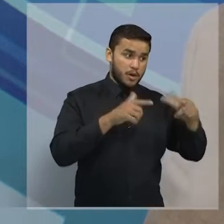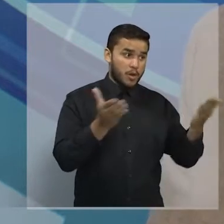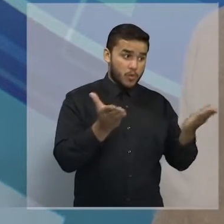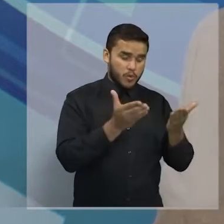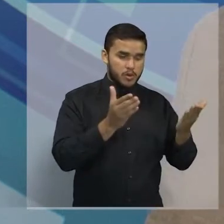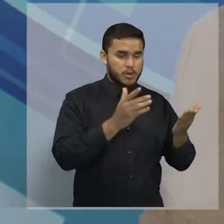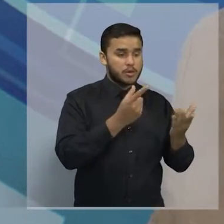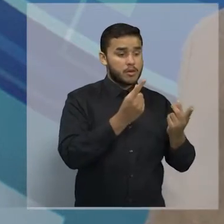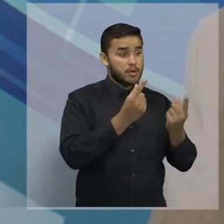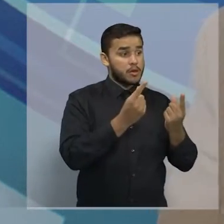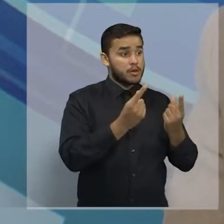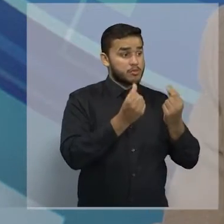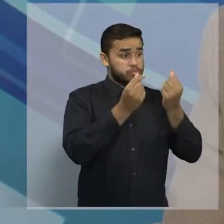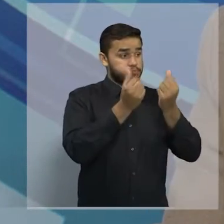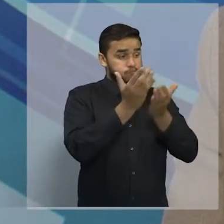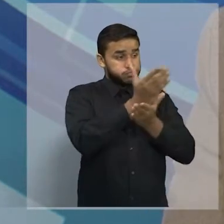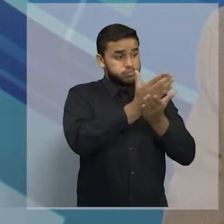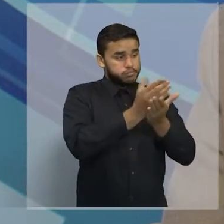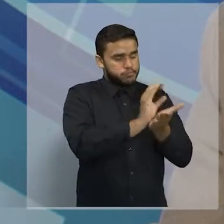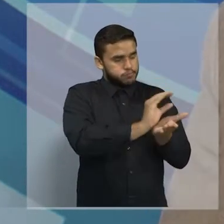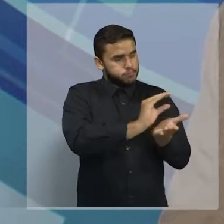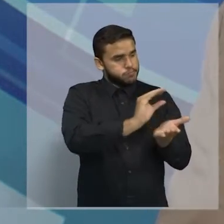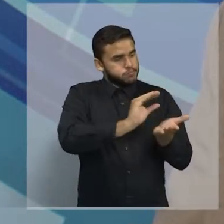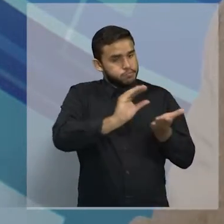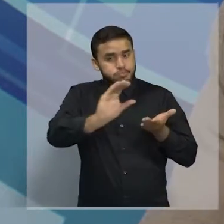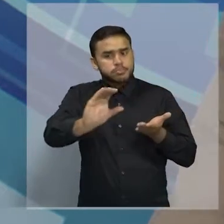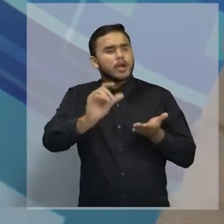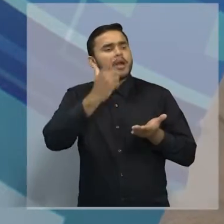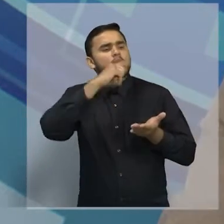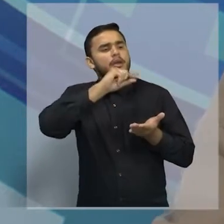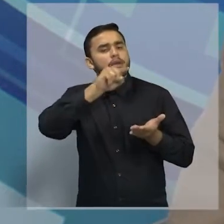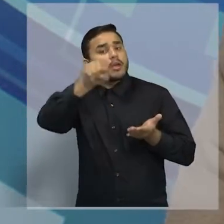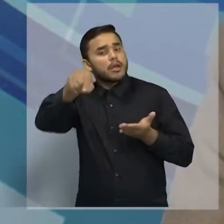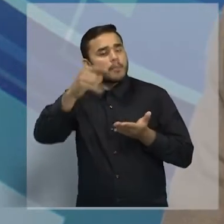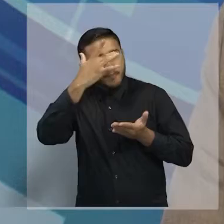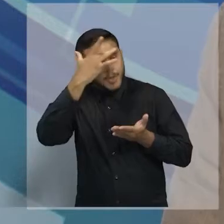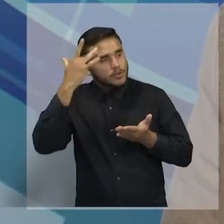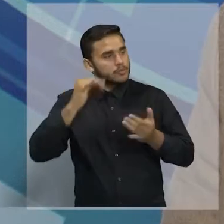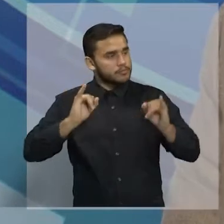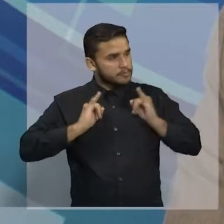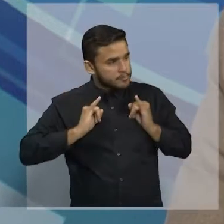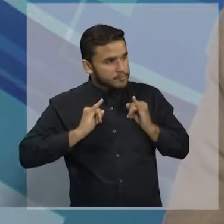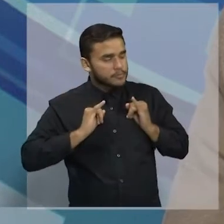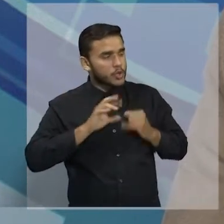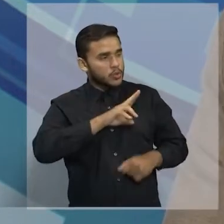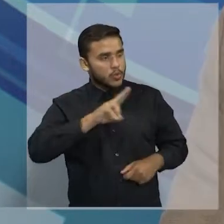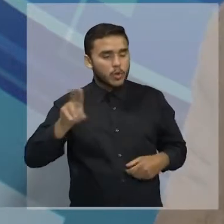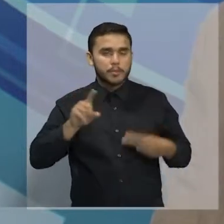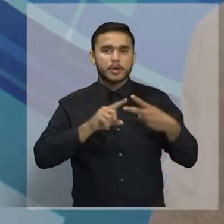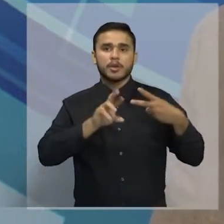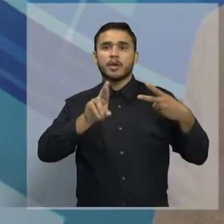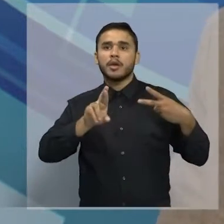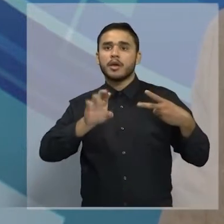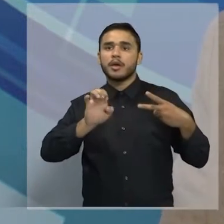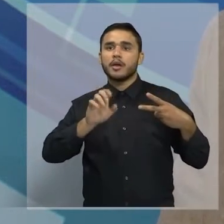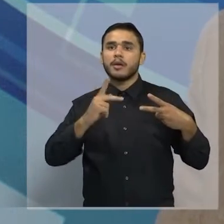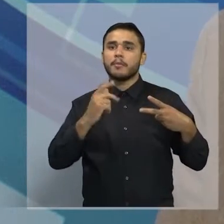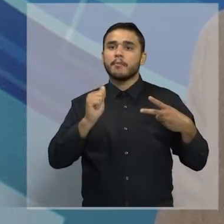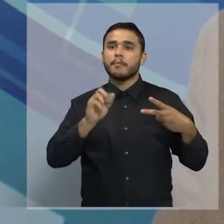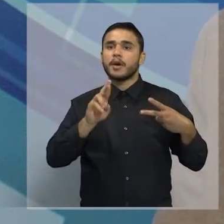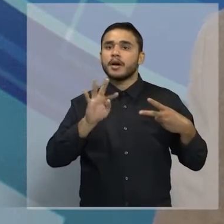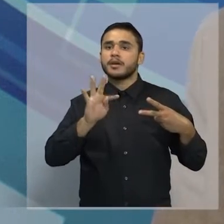entre gerações, que o Clésio falou muito bem da questão. O Clésio, repartição, ele vem nesse âmbito da solidariedade,